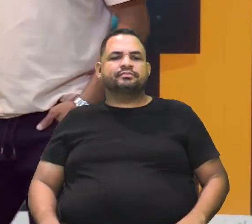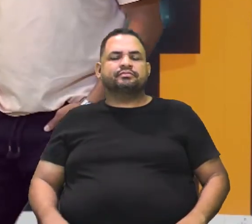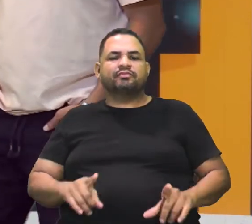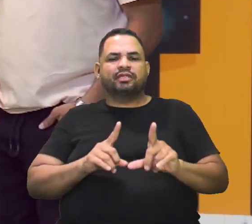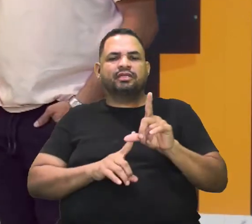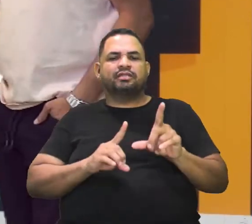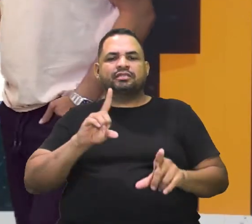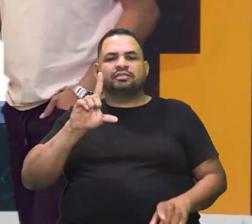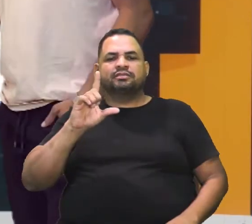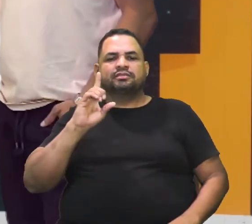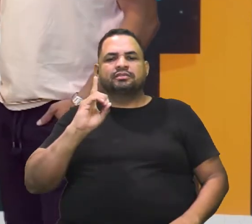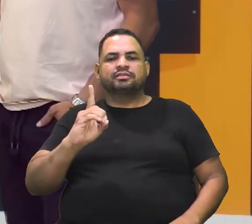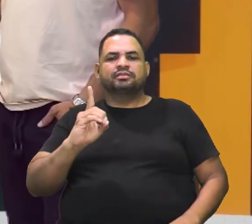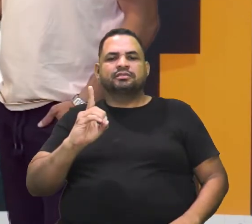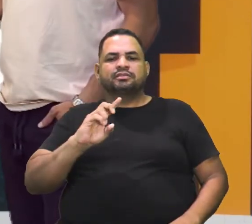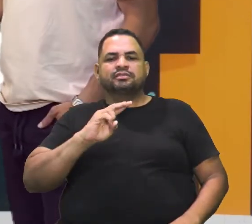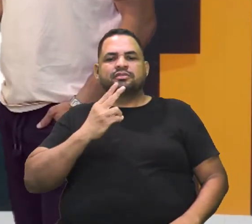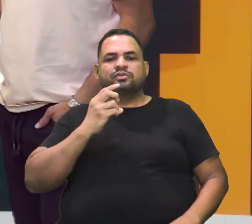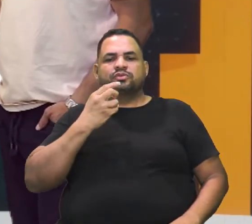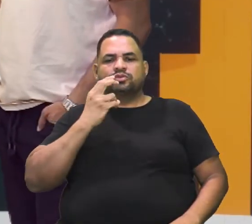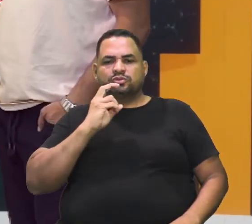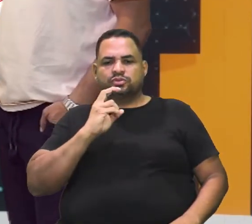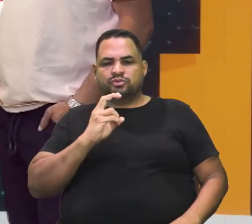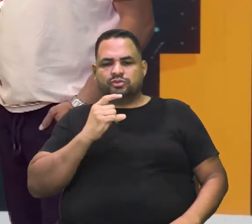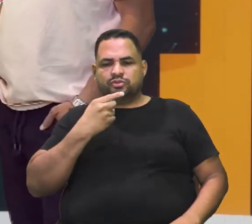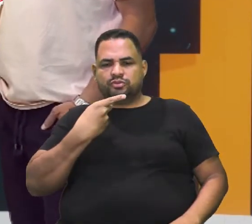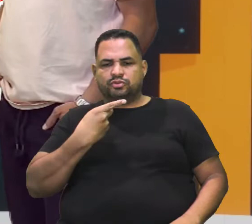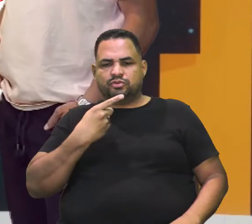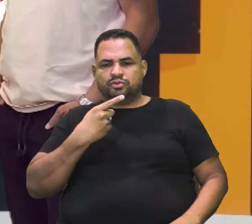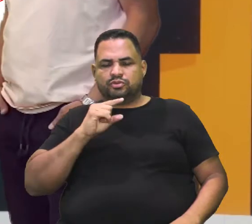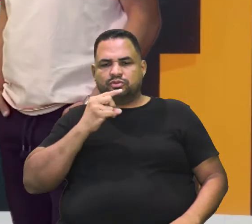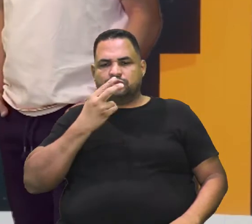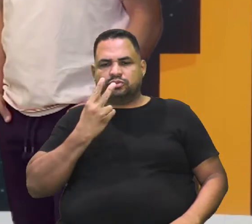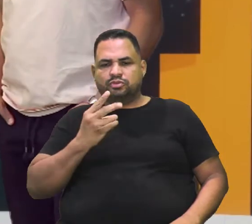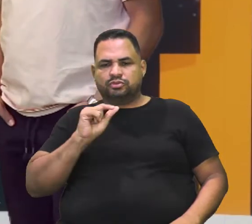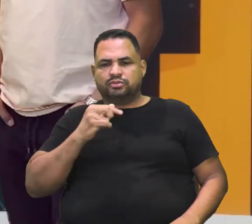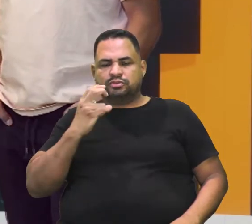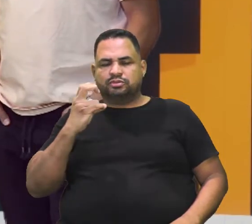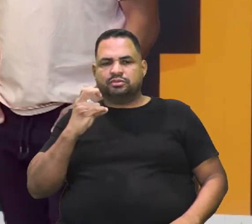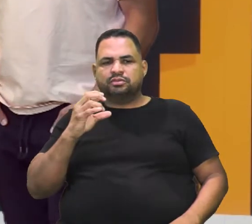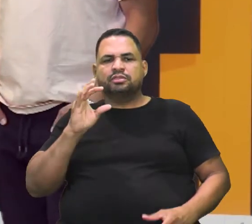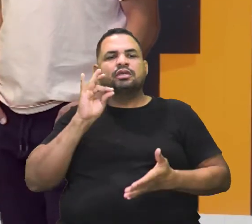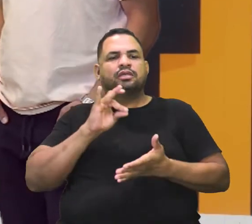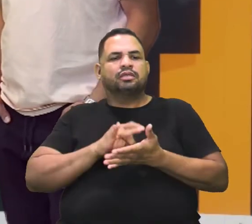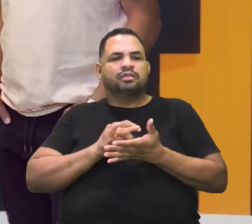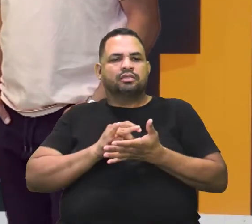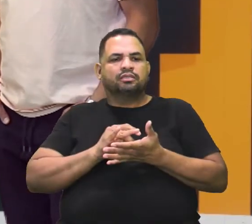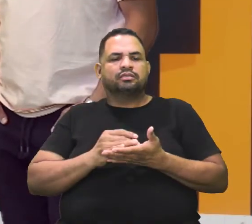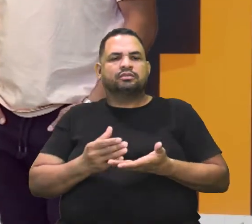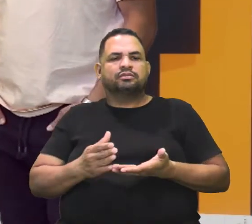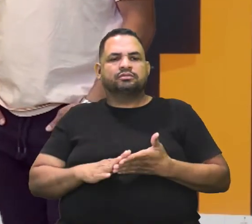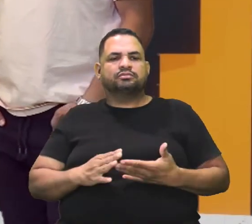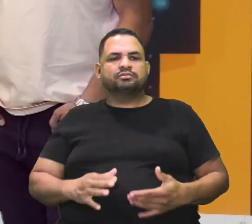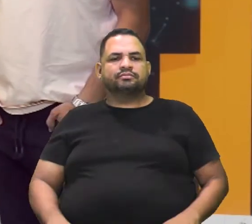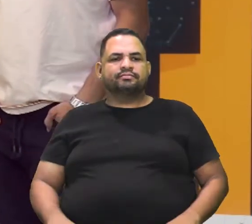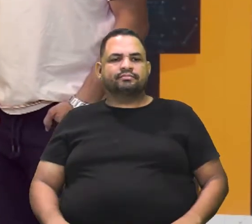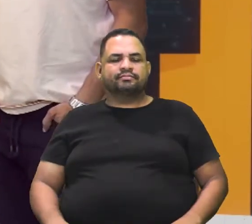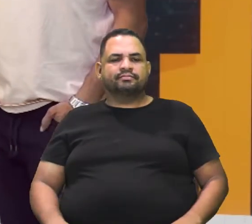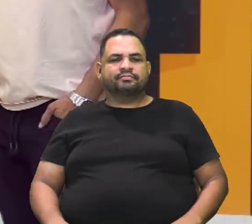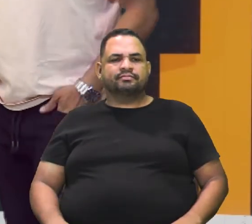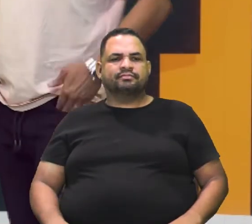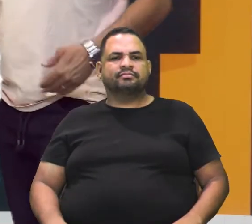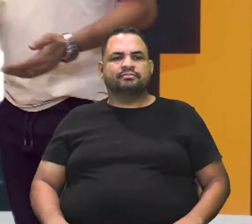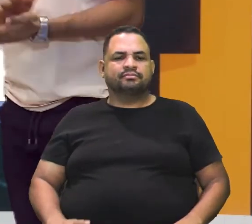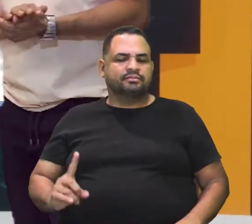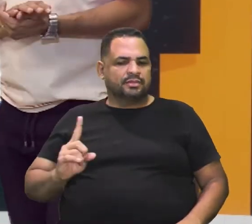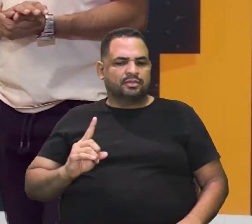letra D, 2,5. 2,5 serve nos racionais? Serve. É real? Também. Só não é natural. Só não